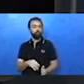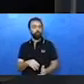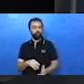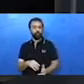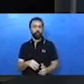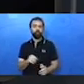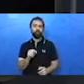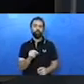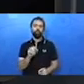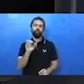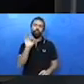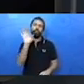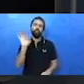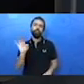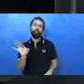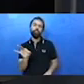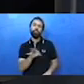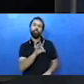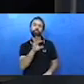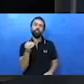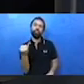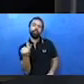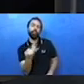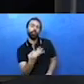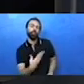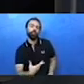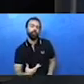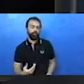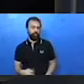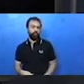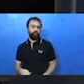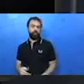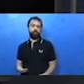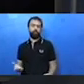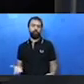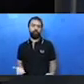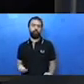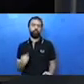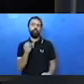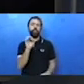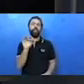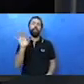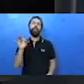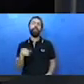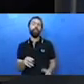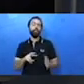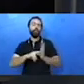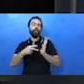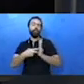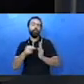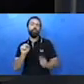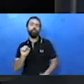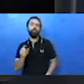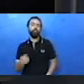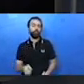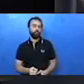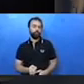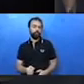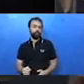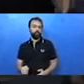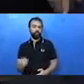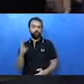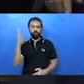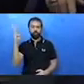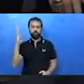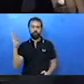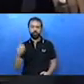quantas estrelas há na bandeira brasileira? O que essas estrelas representam? Será que o Brasil